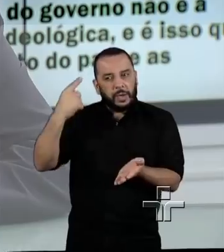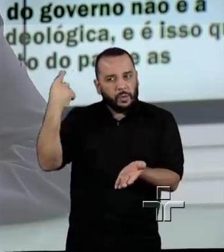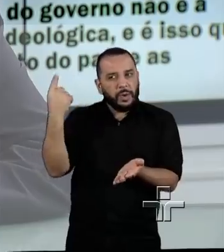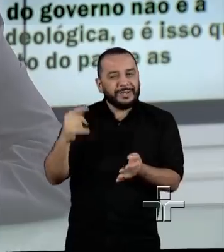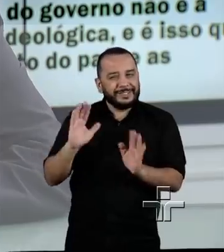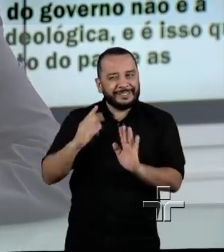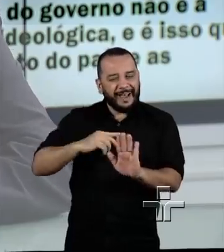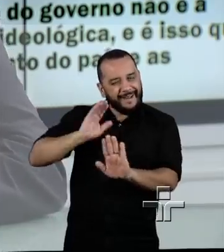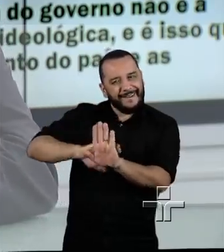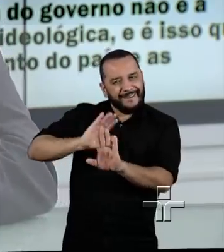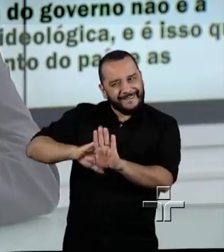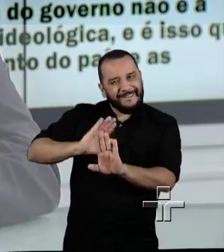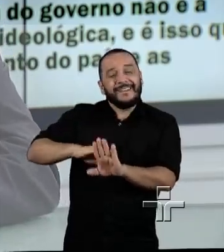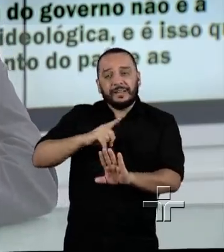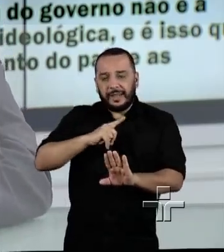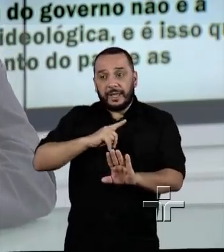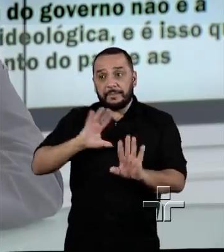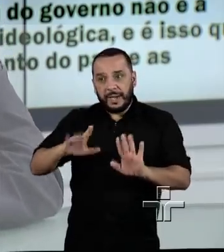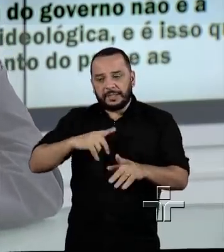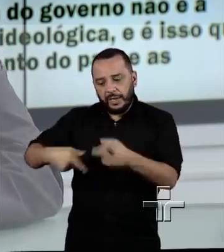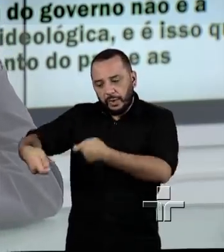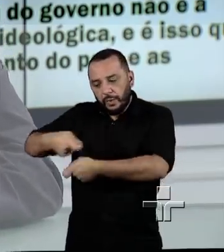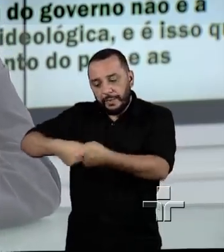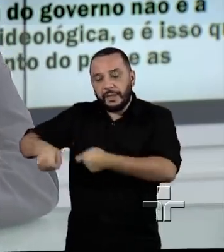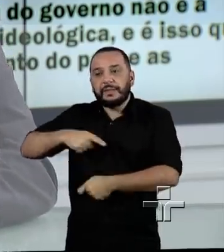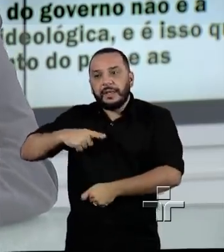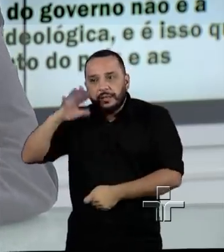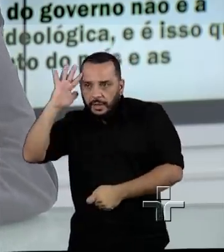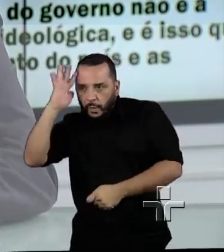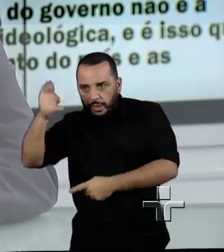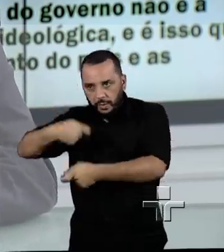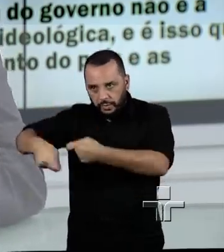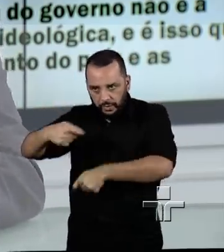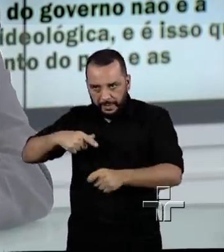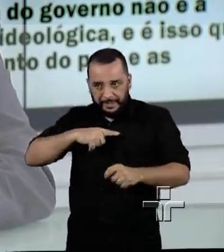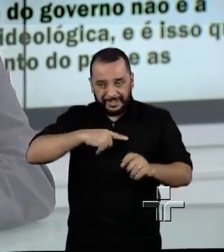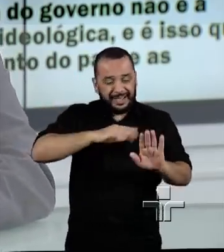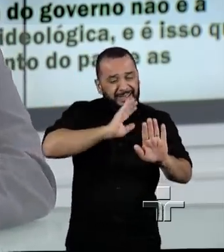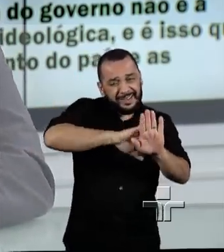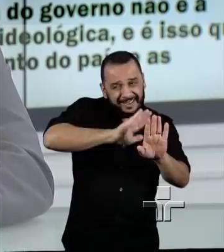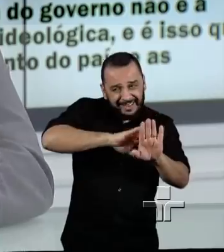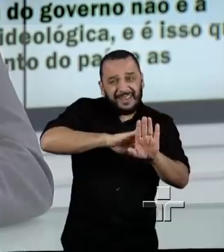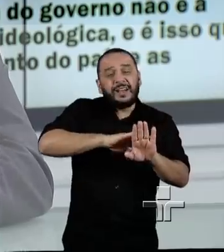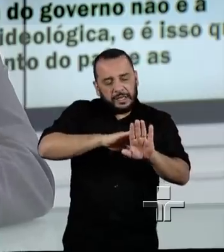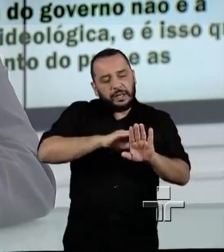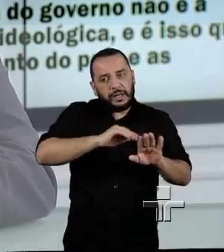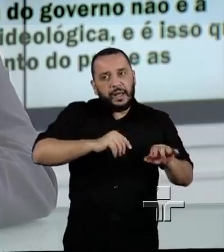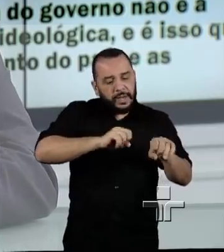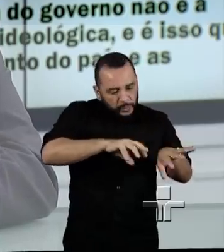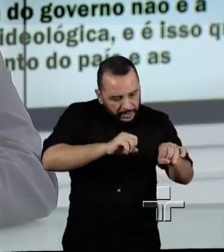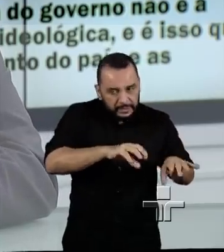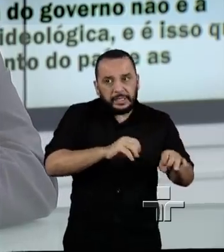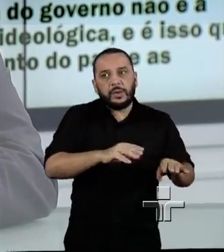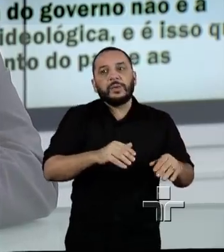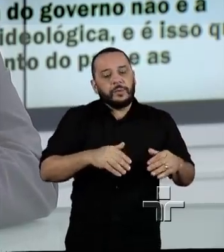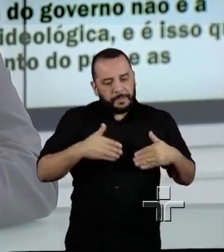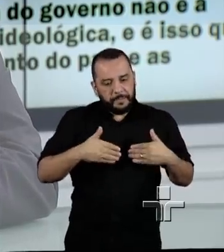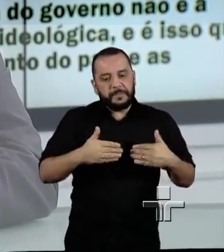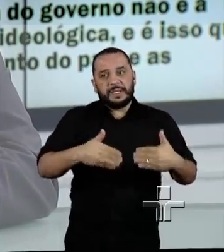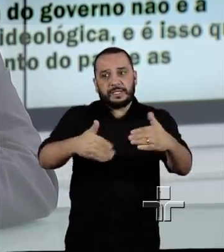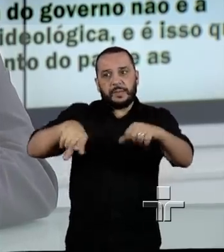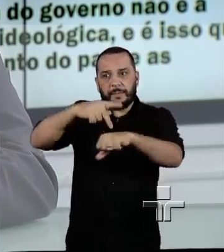talvez na economia tem uma ideologia, tem uma teoria econômica. Agora, a agenda ideológica na educação, no Ministério das Relações